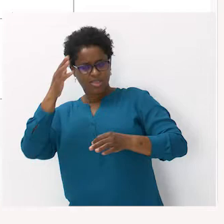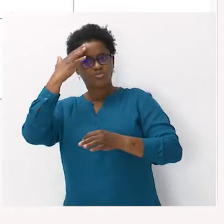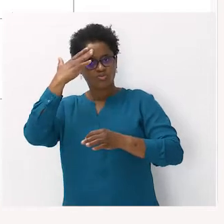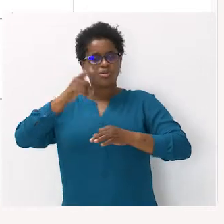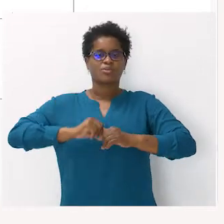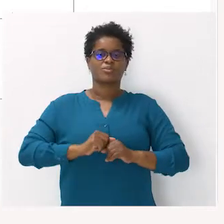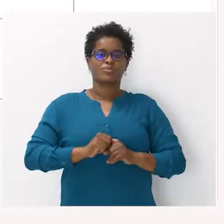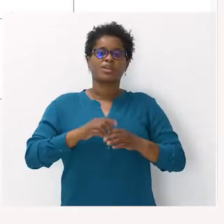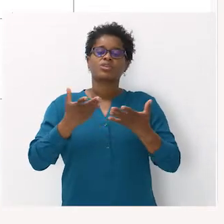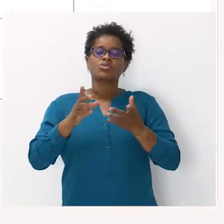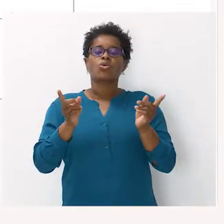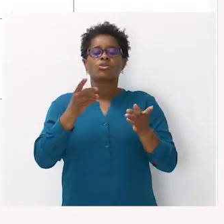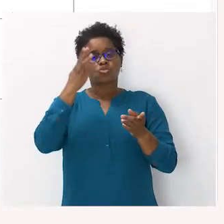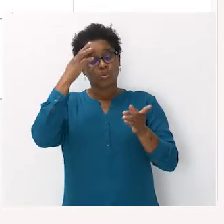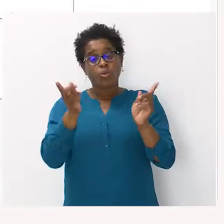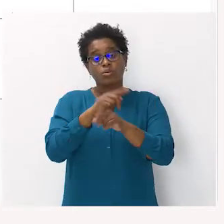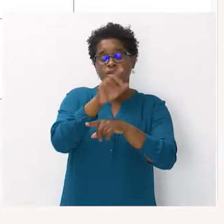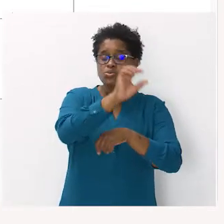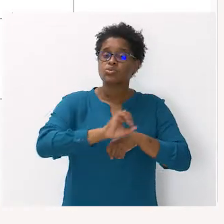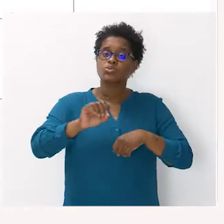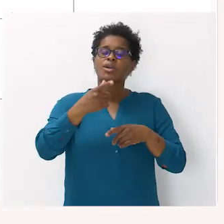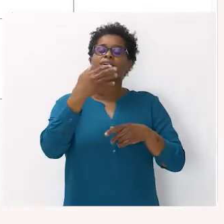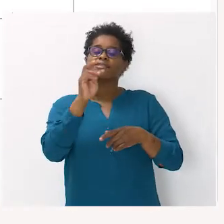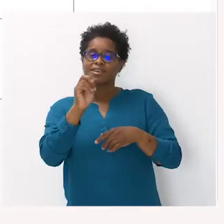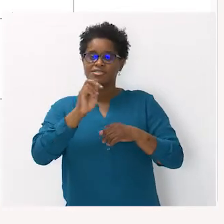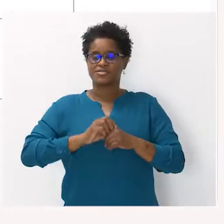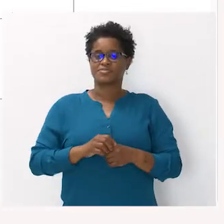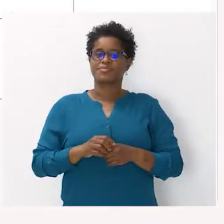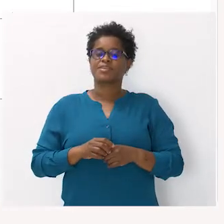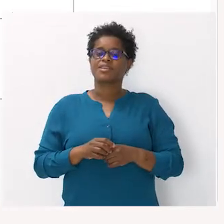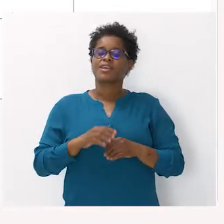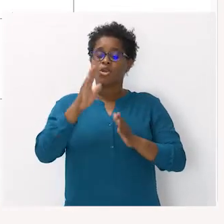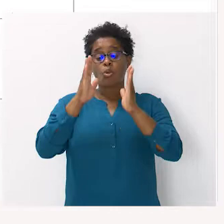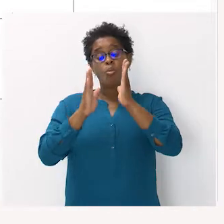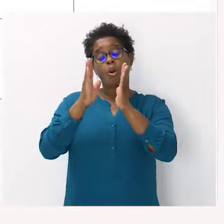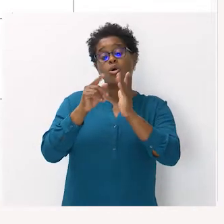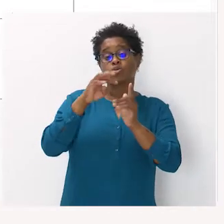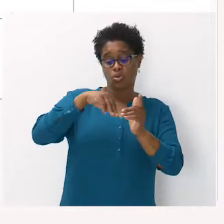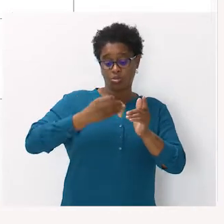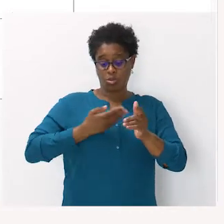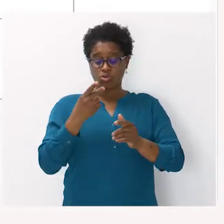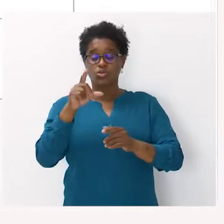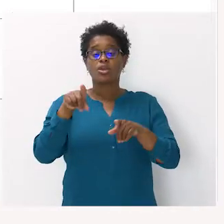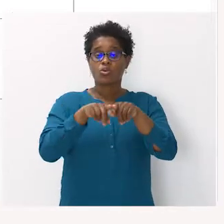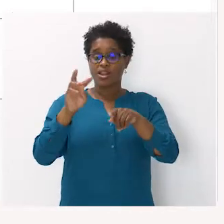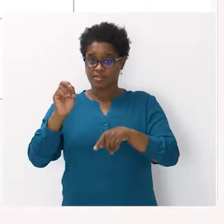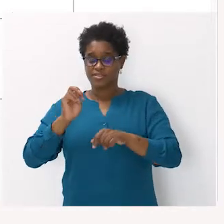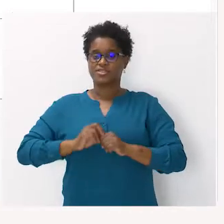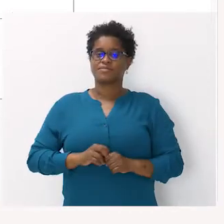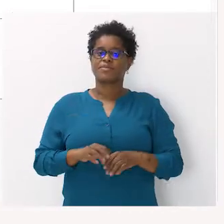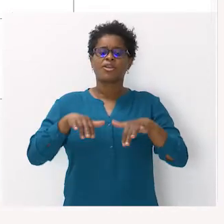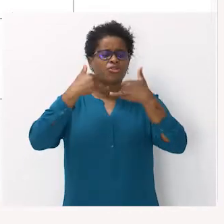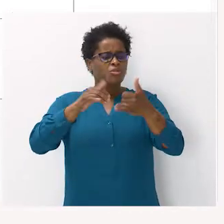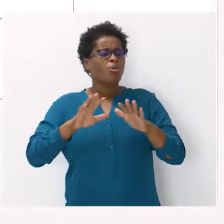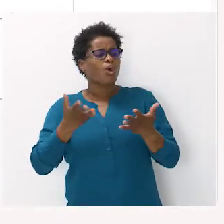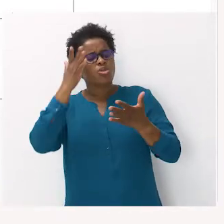numérica. O seu simétrico é 3 e o módulo é igual a 3.